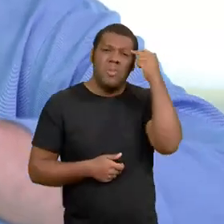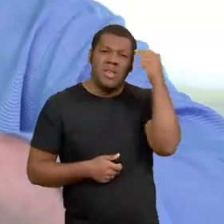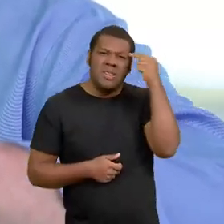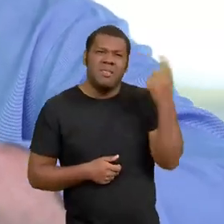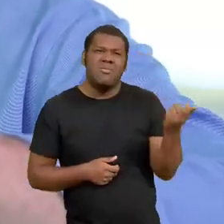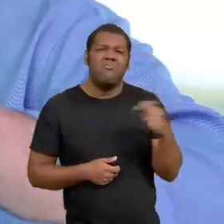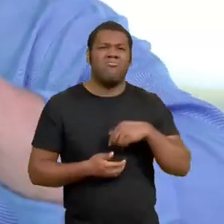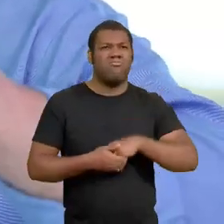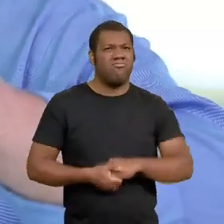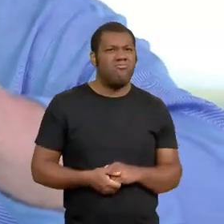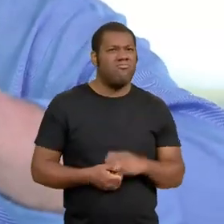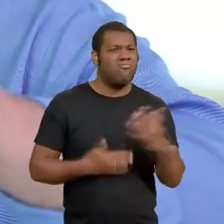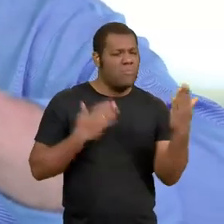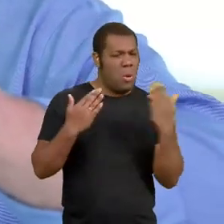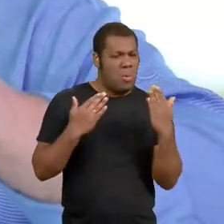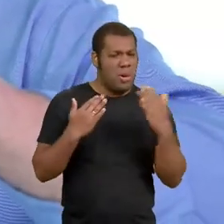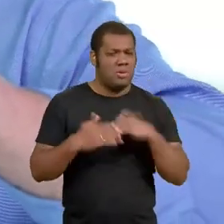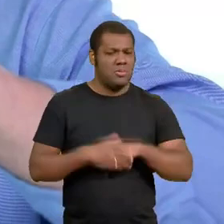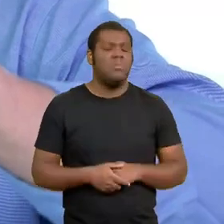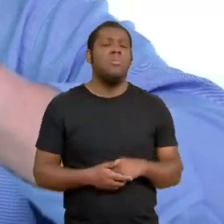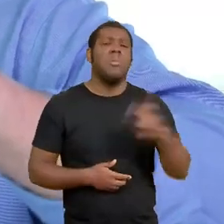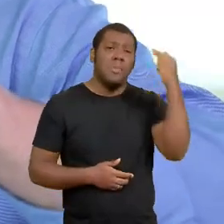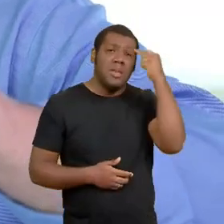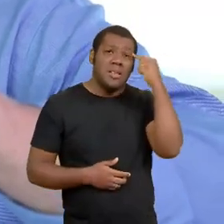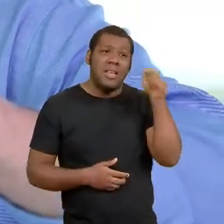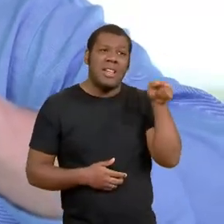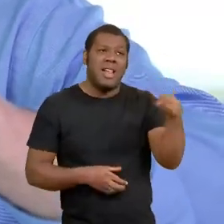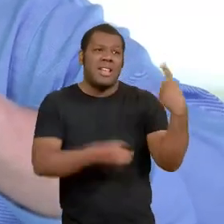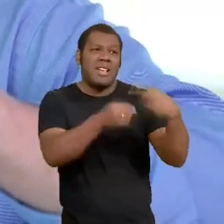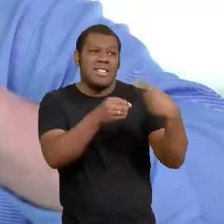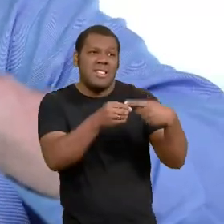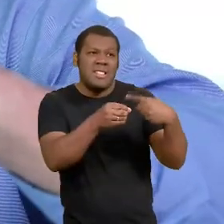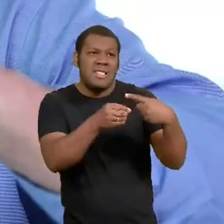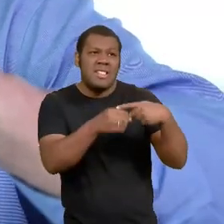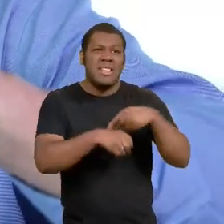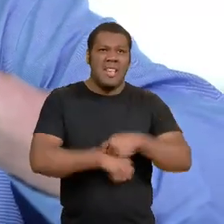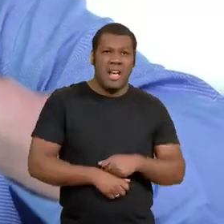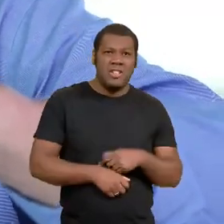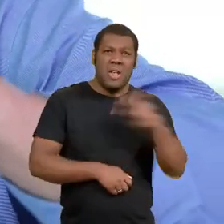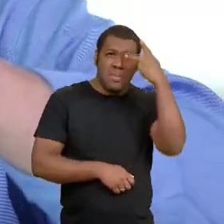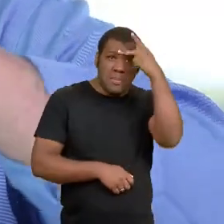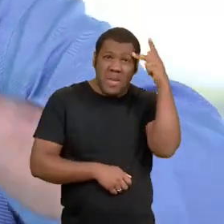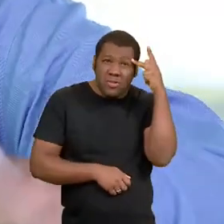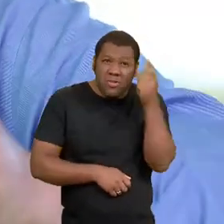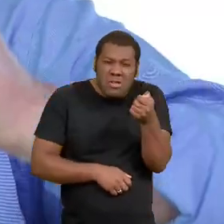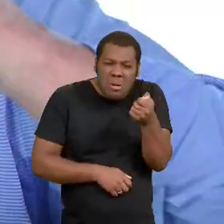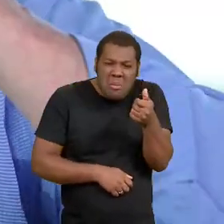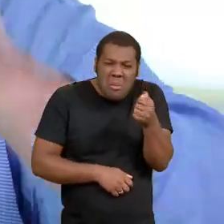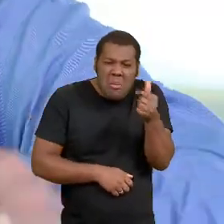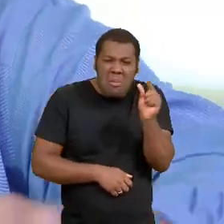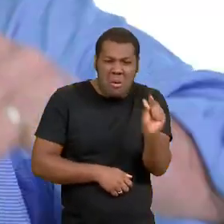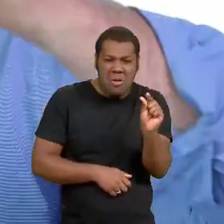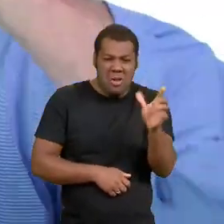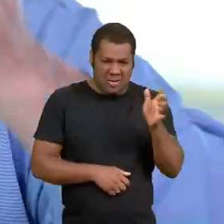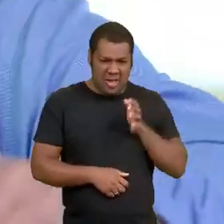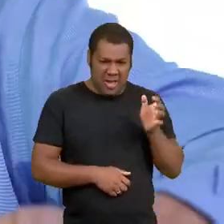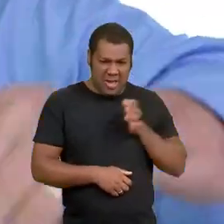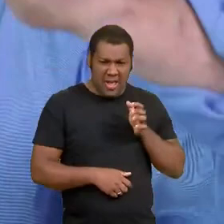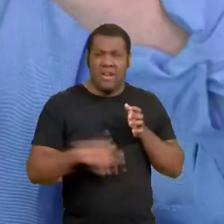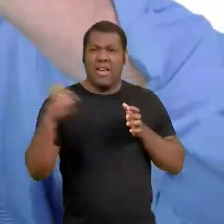que pouca gente tem muito dinheiro, uhum, e os outros não têm nada. Aquela cidade vai representar miséria,